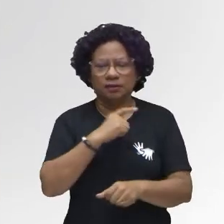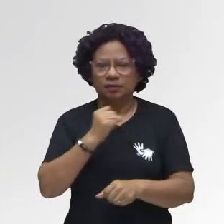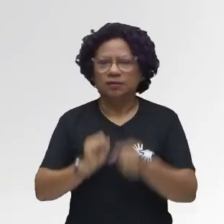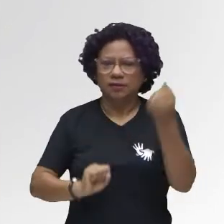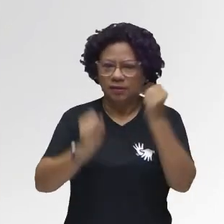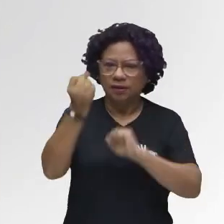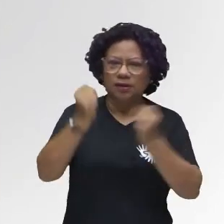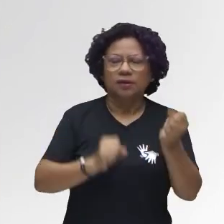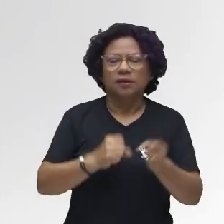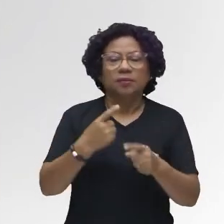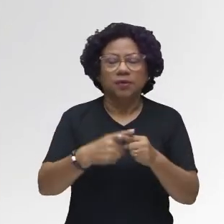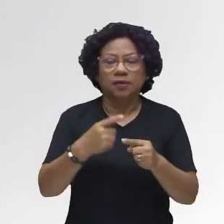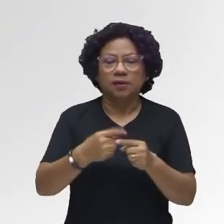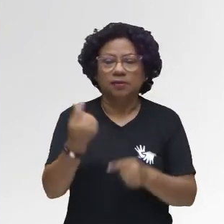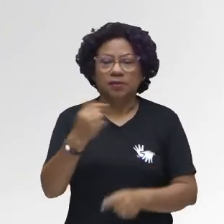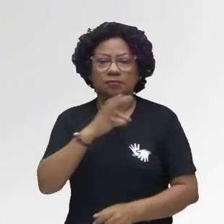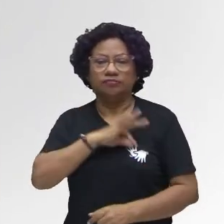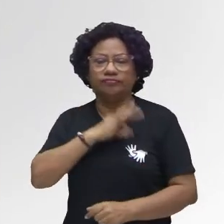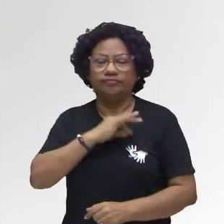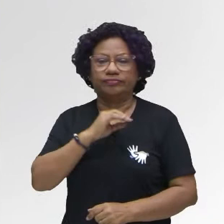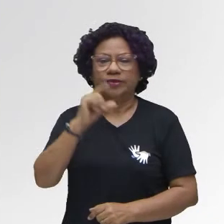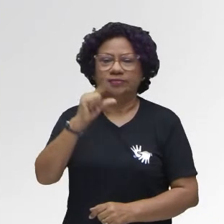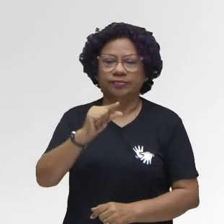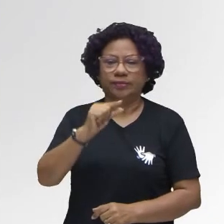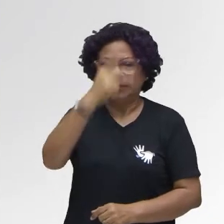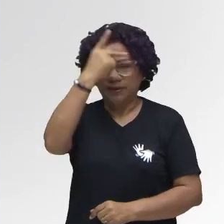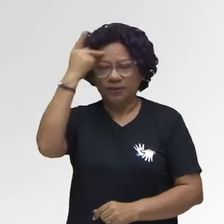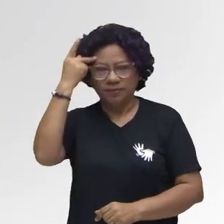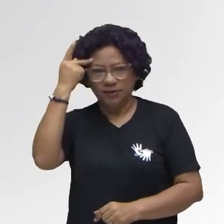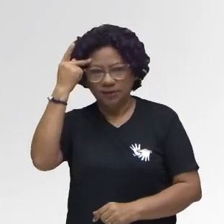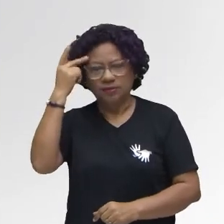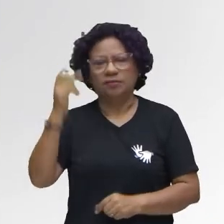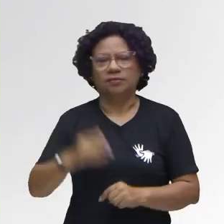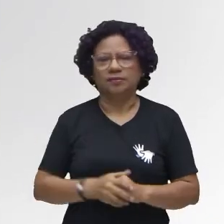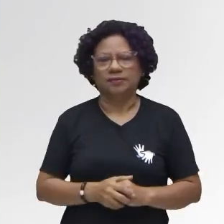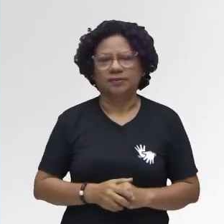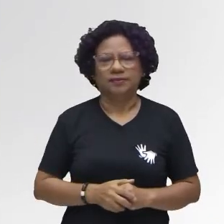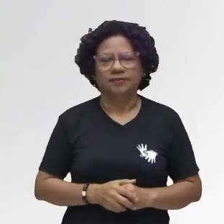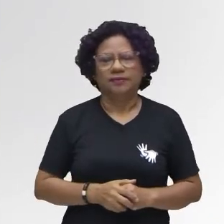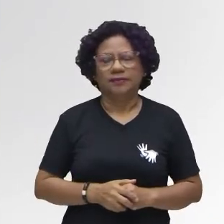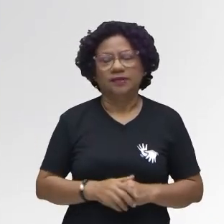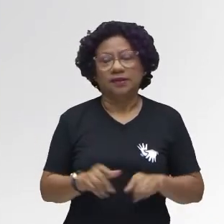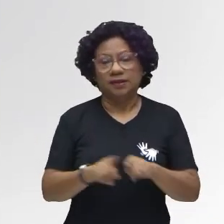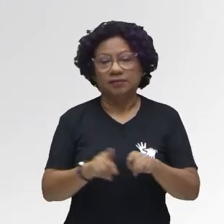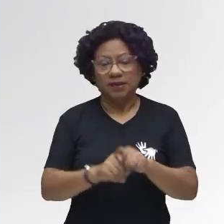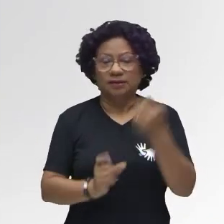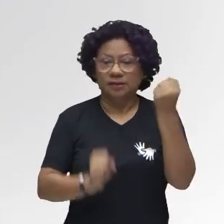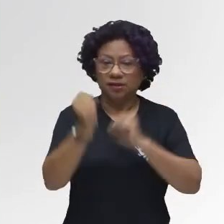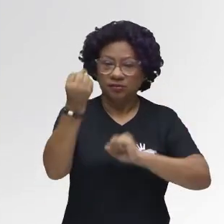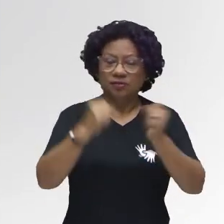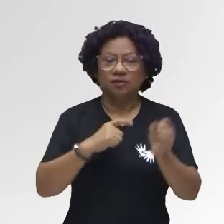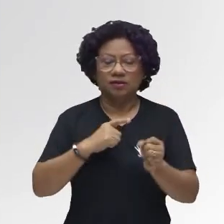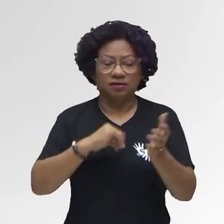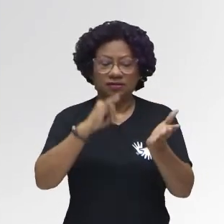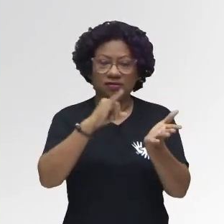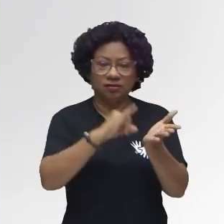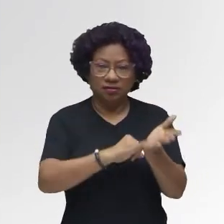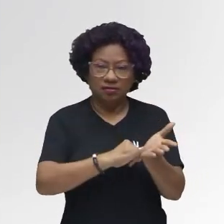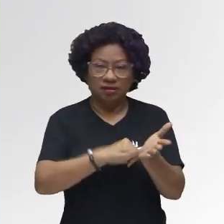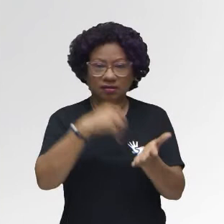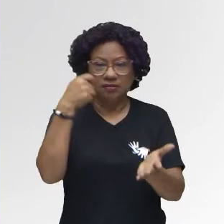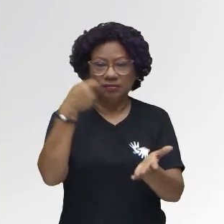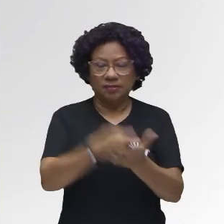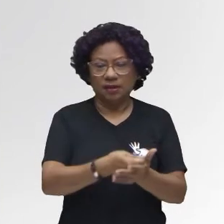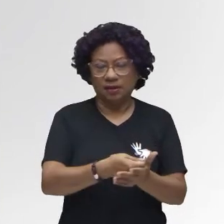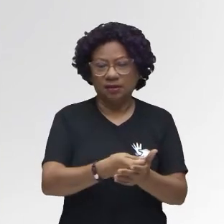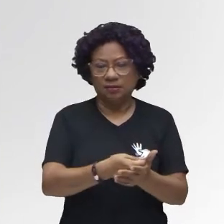barata, mercado consumidor, riqueza em matéria-prima e os impostos mais baratos. E como eu coloquei para vocês, não